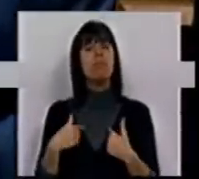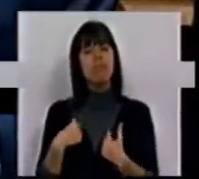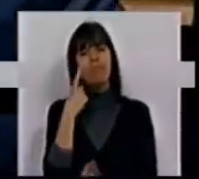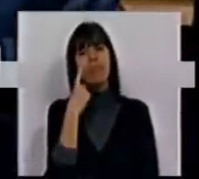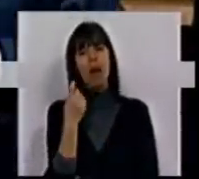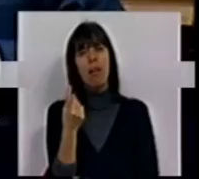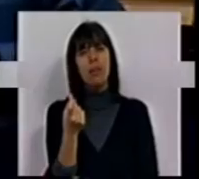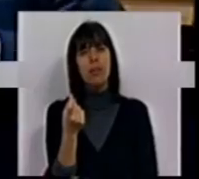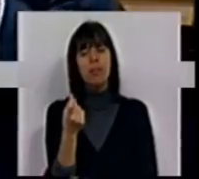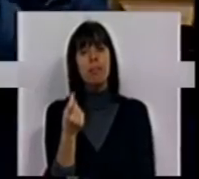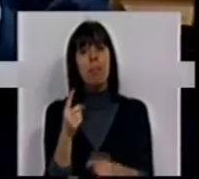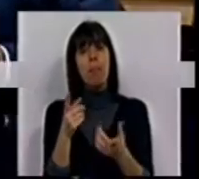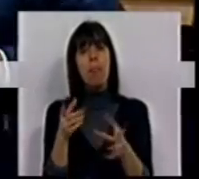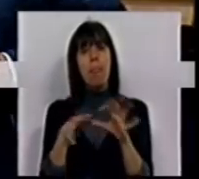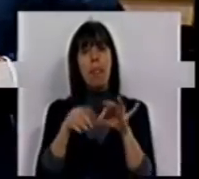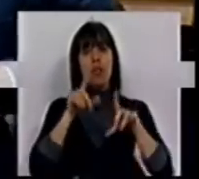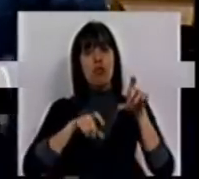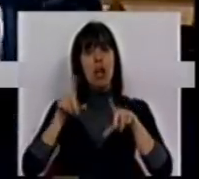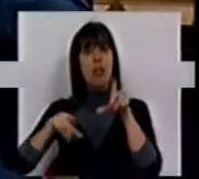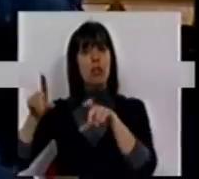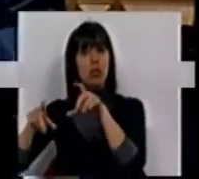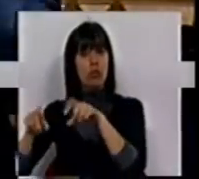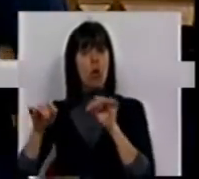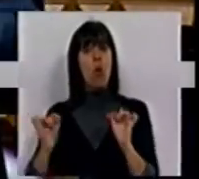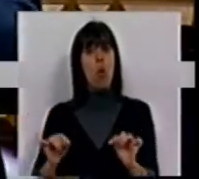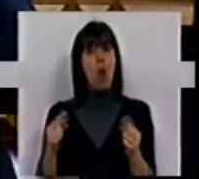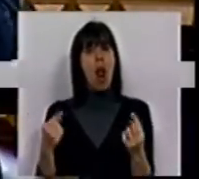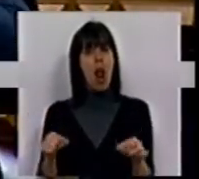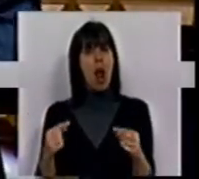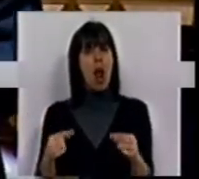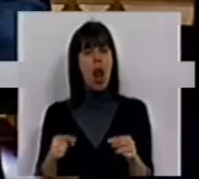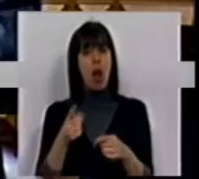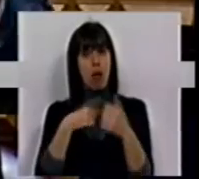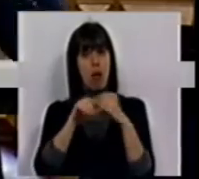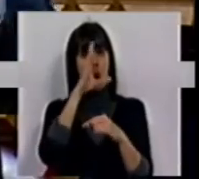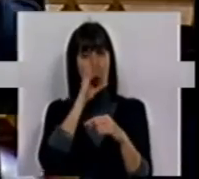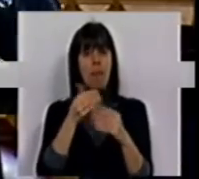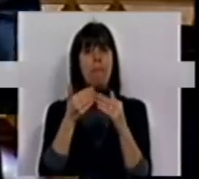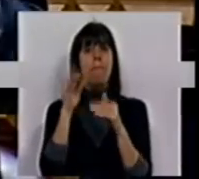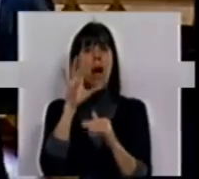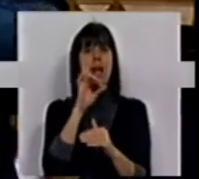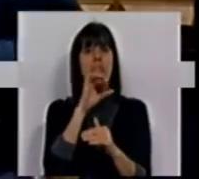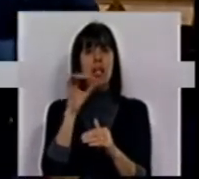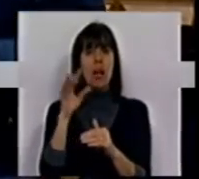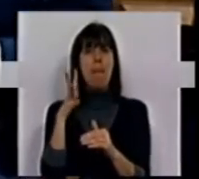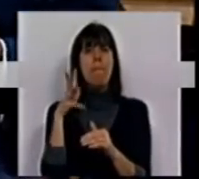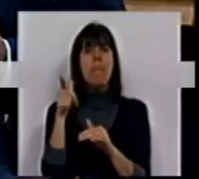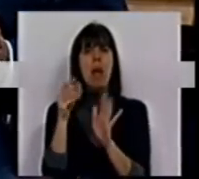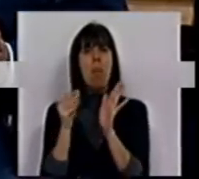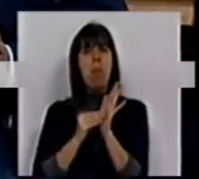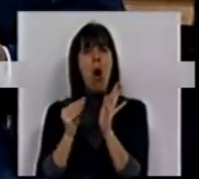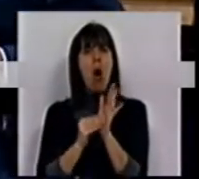Nós verificamos que, em termos estatísticos, que hoje existem com o seu governo mais 600 mil pobres.